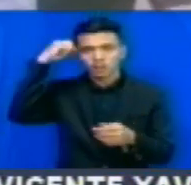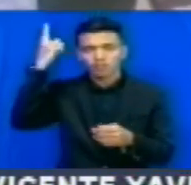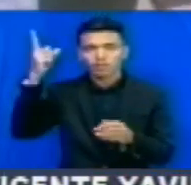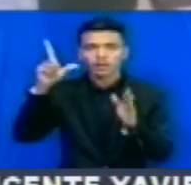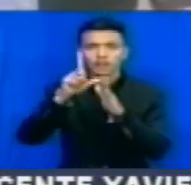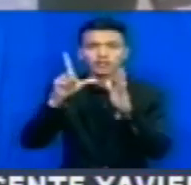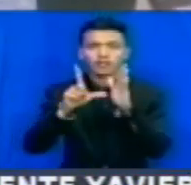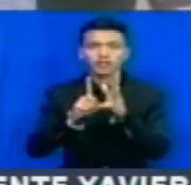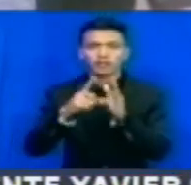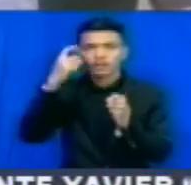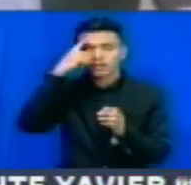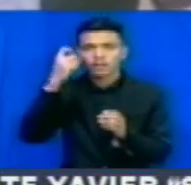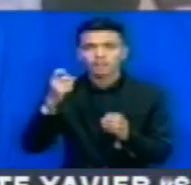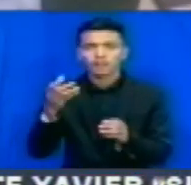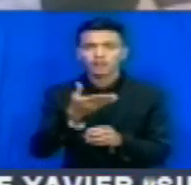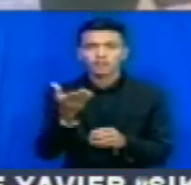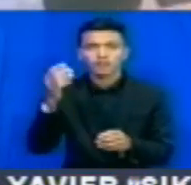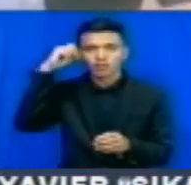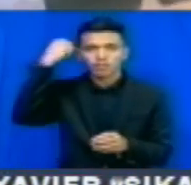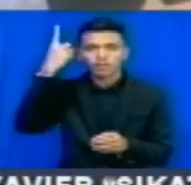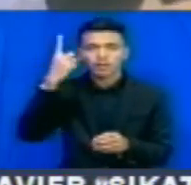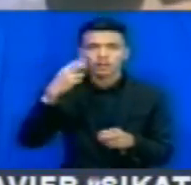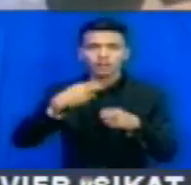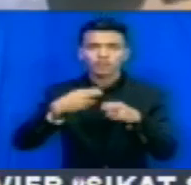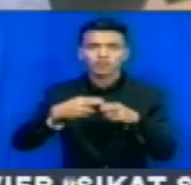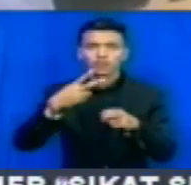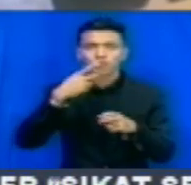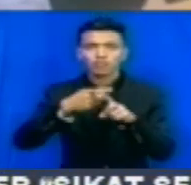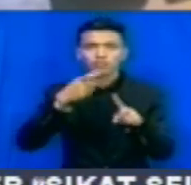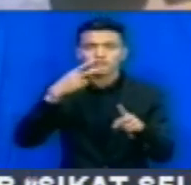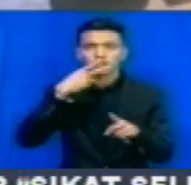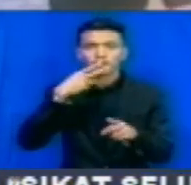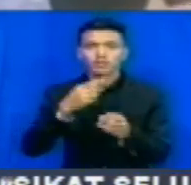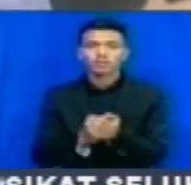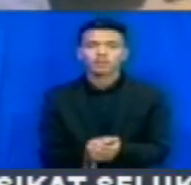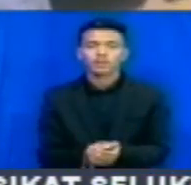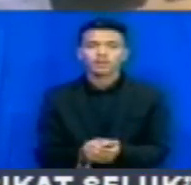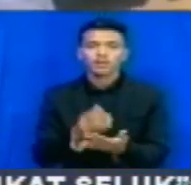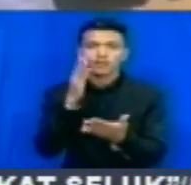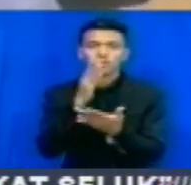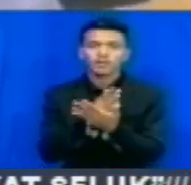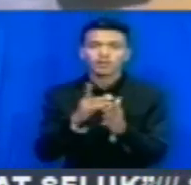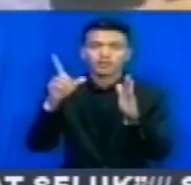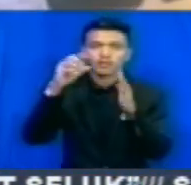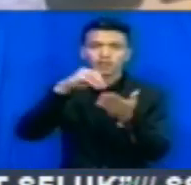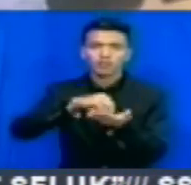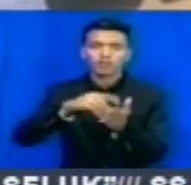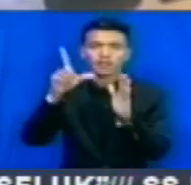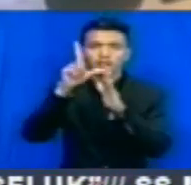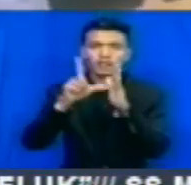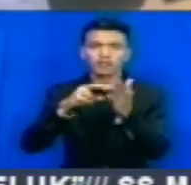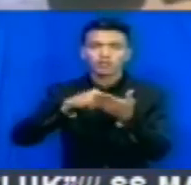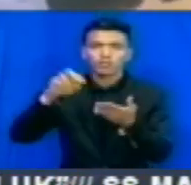lei valor também ainda comprende cada impacto do tabaco negro sobre o tabaco negro previsto no decreto lei número